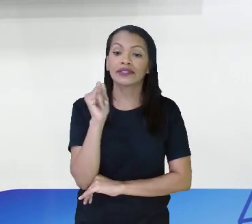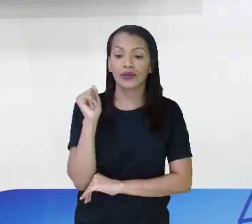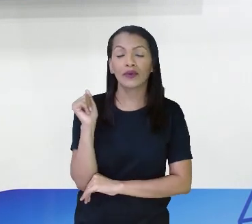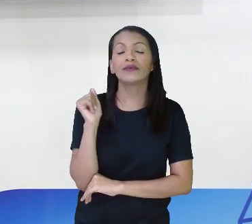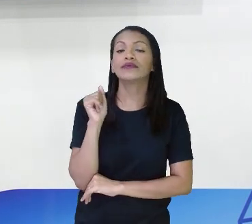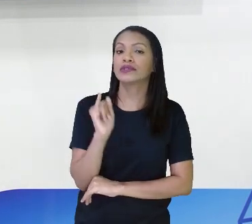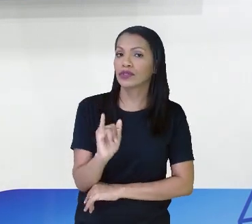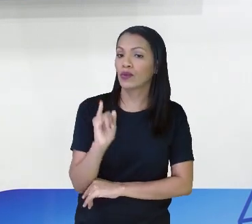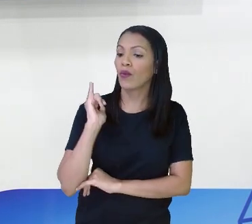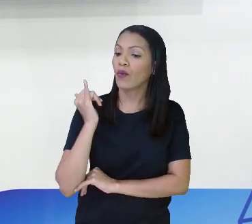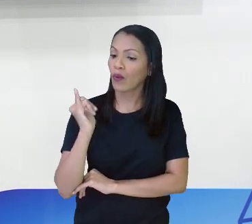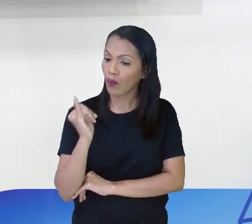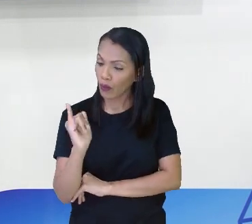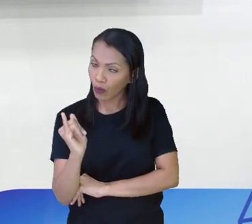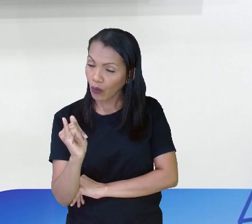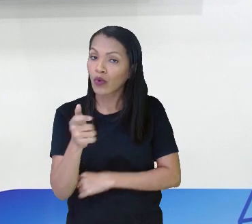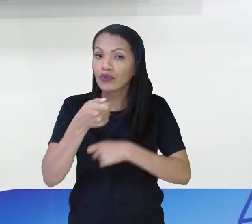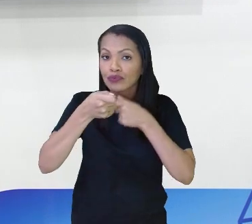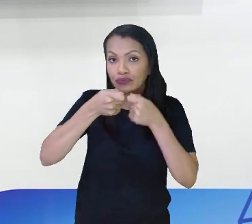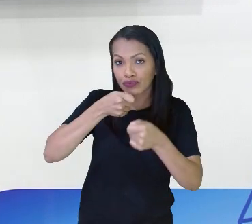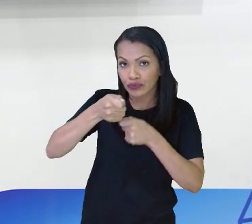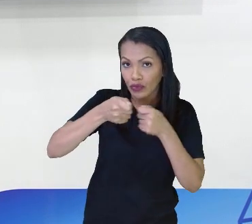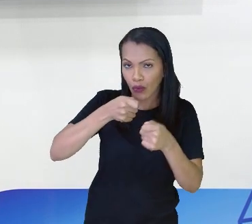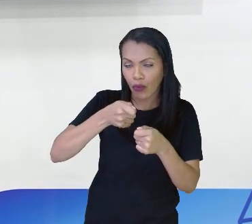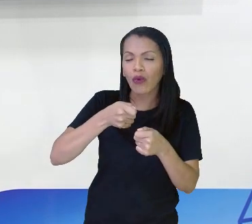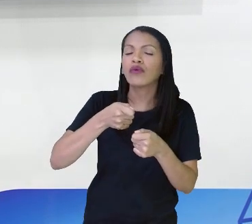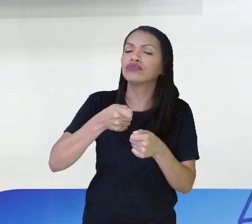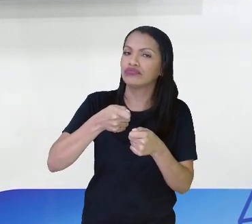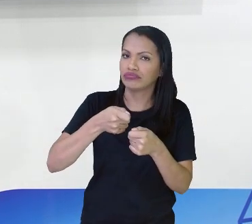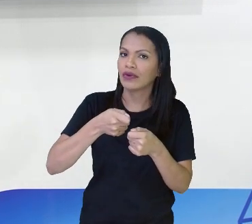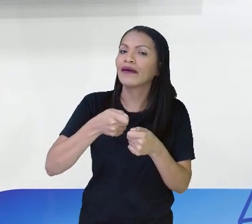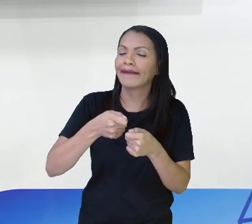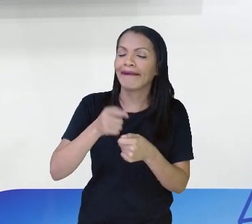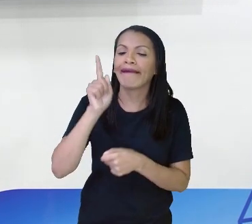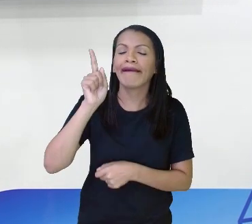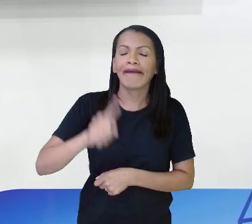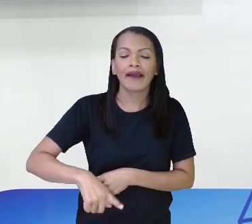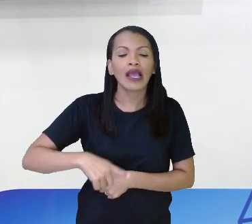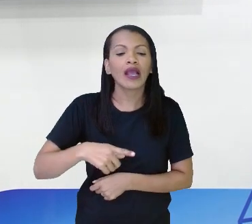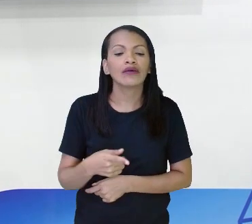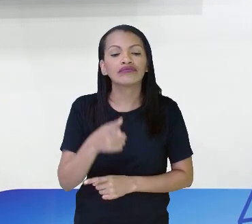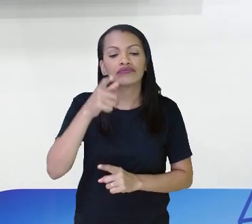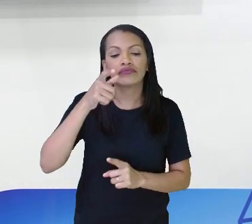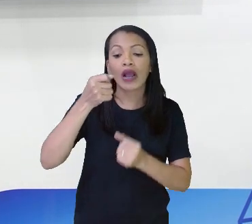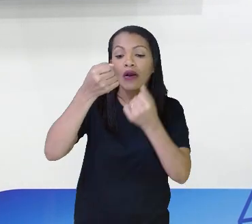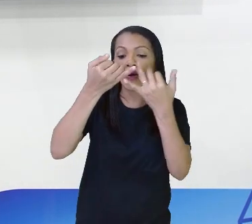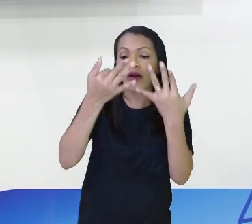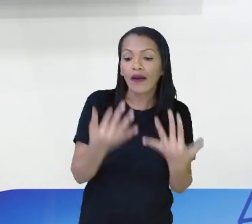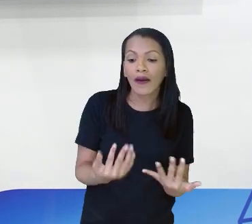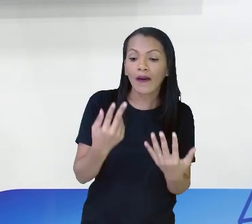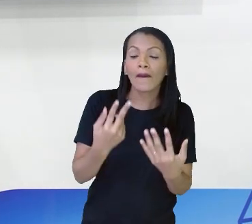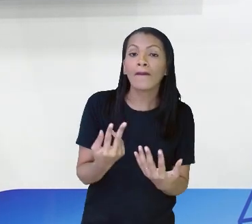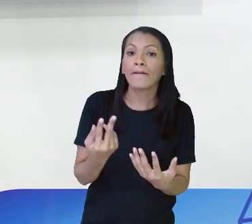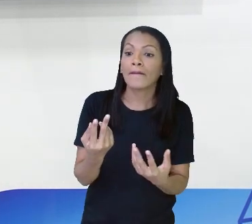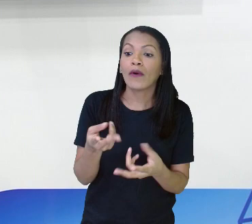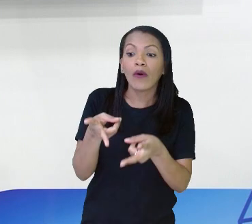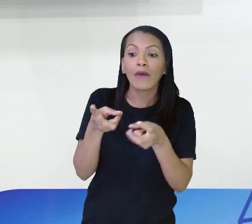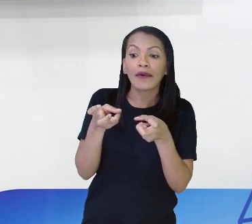eu diria que o jornalista seria um narrador observador. Lembra que trabalhamos aqui nos contos? Ele não seria um